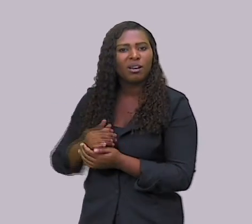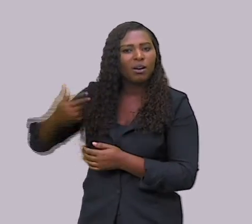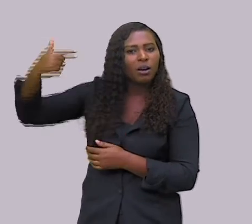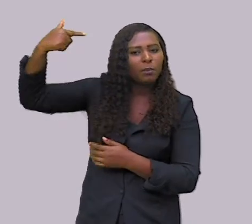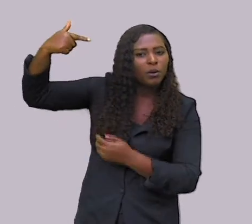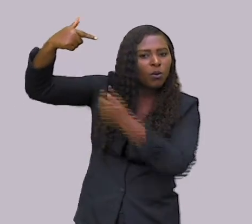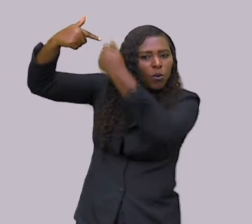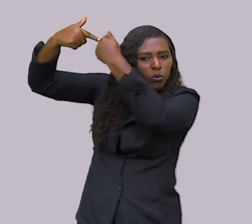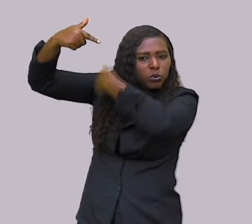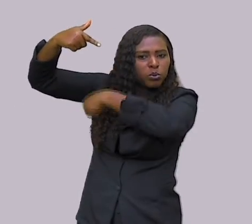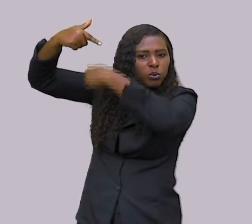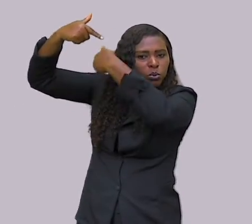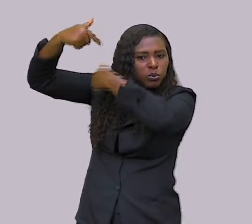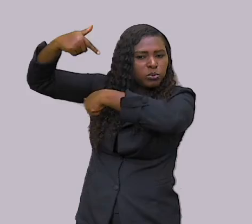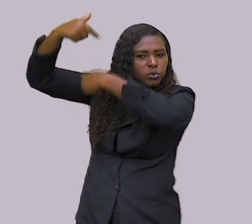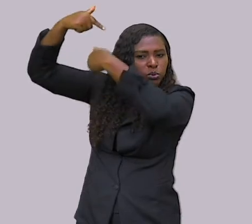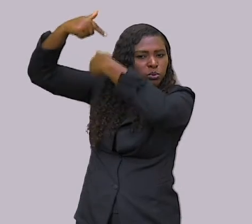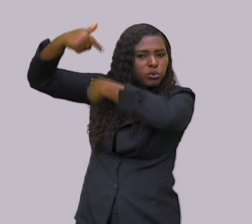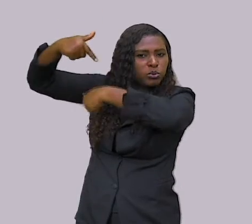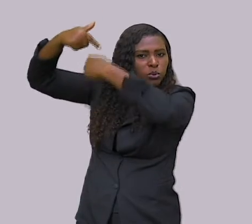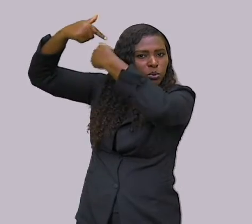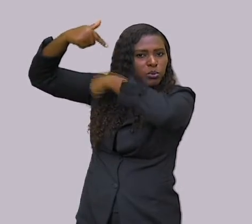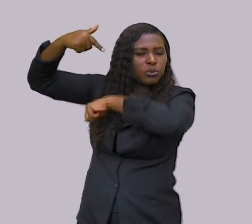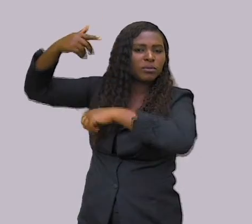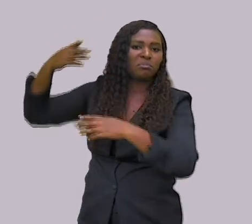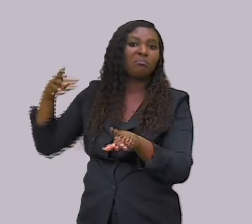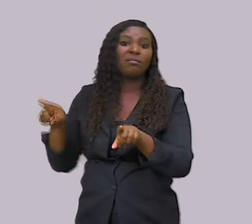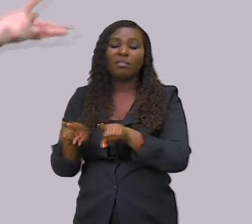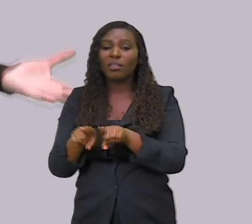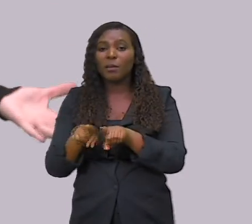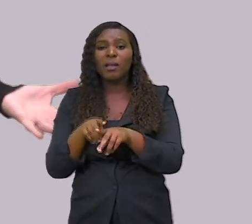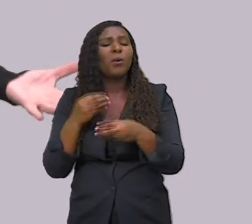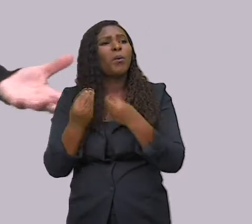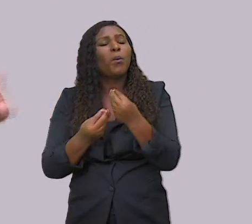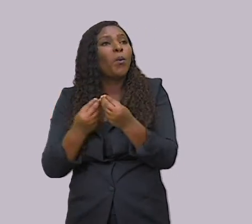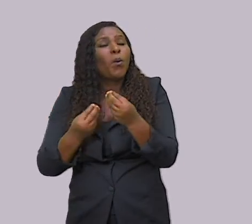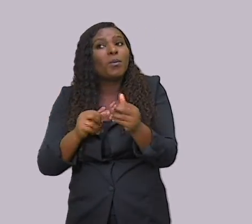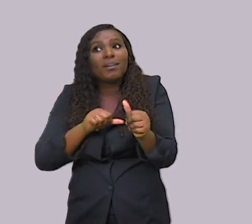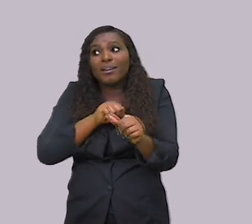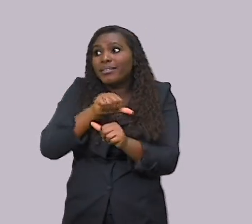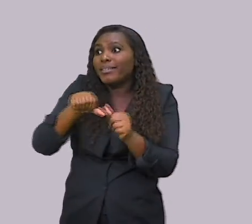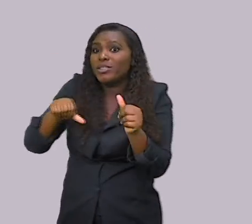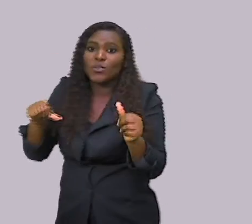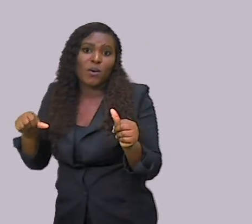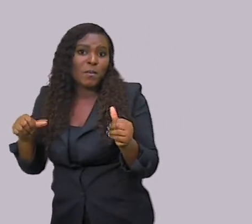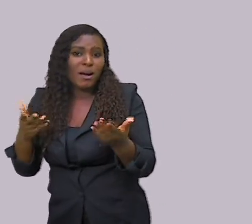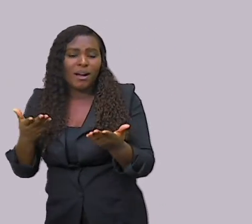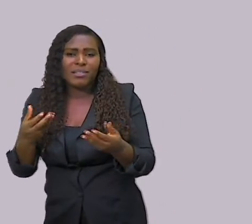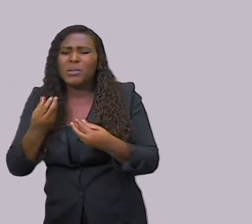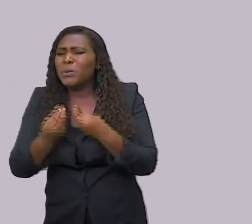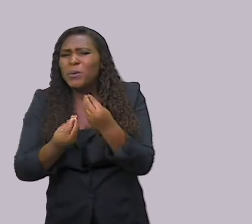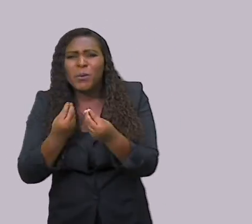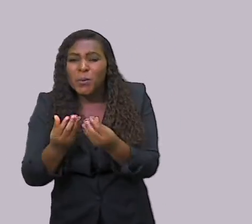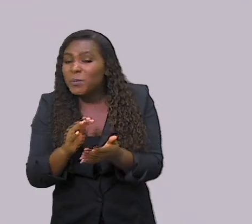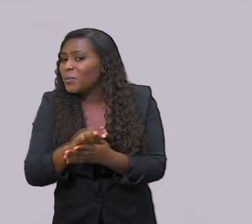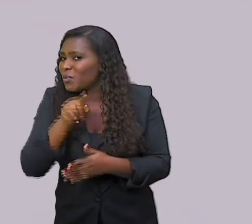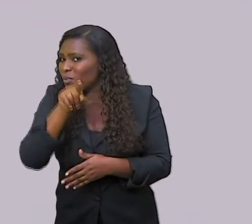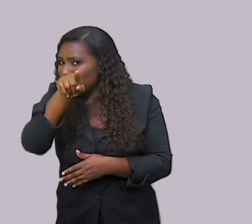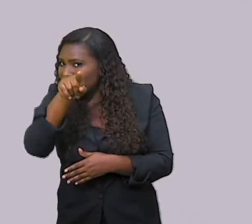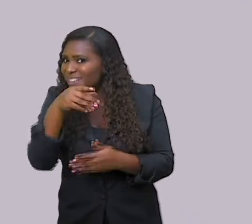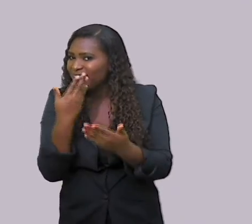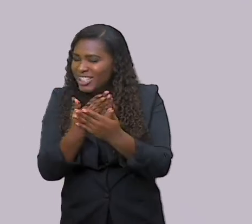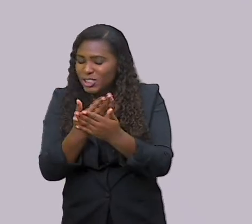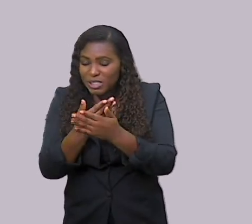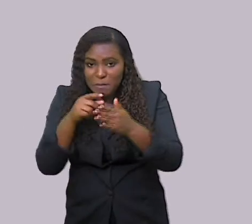essas energias. Como que eu posso como que elas são transformadas? A gente vai estudar tudo isso nos